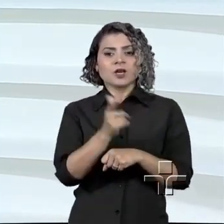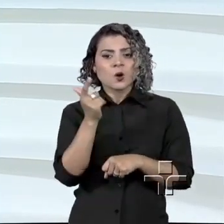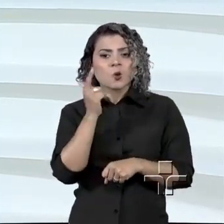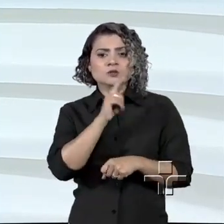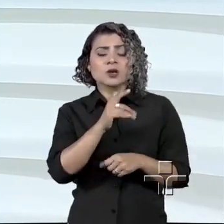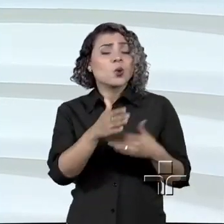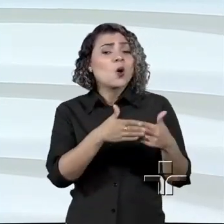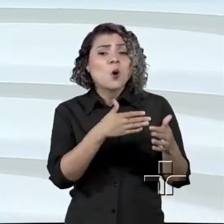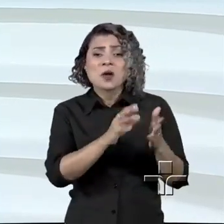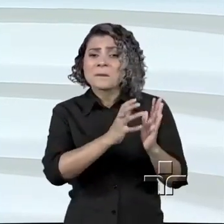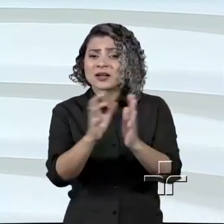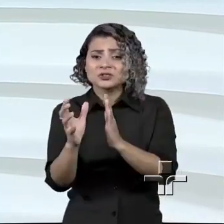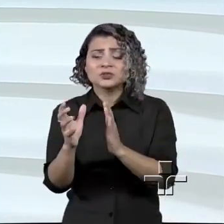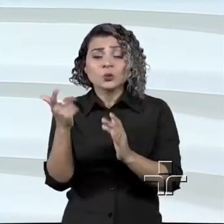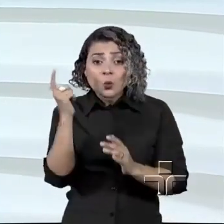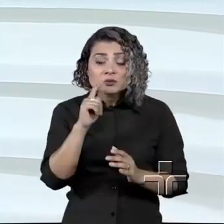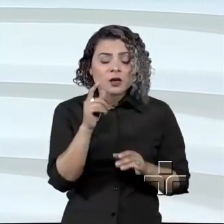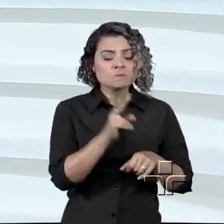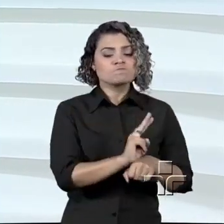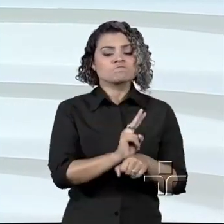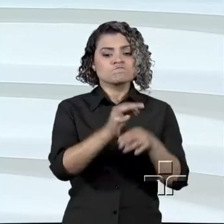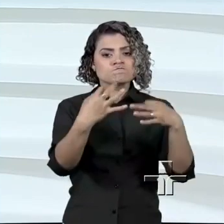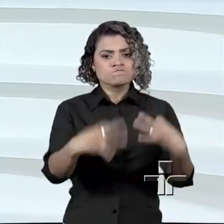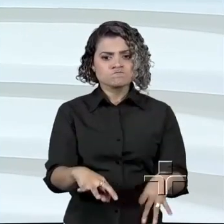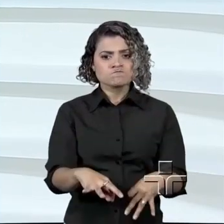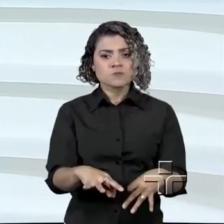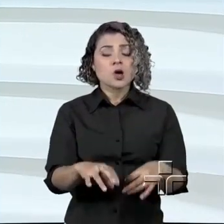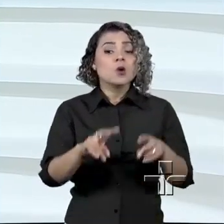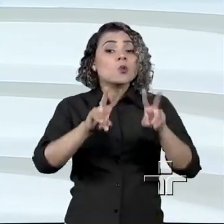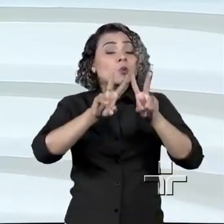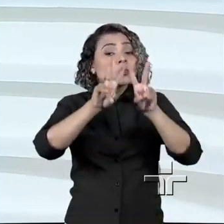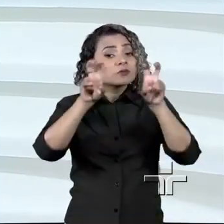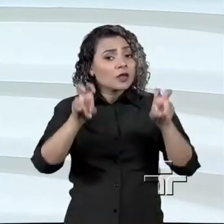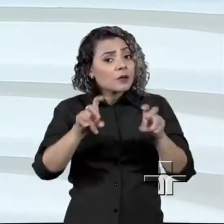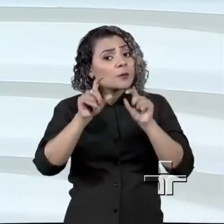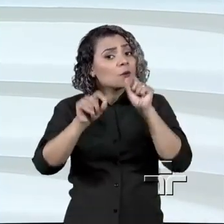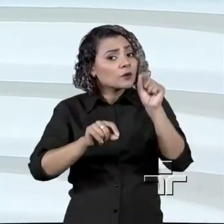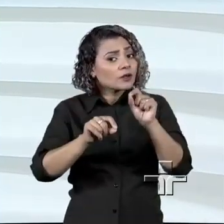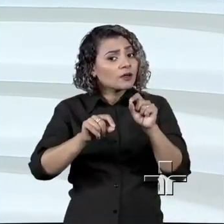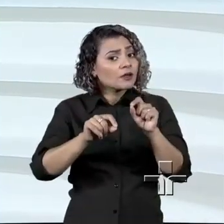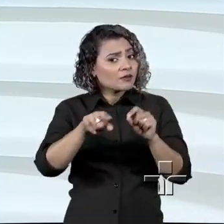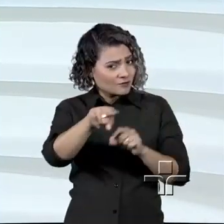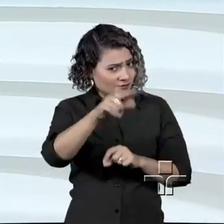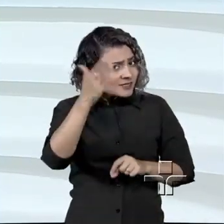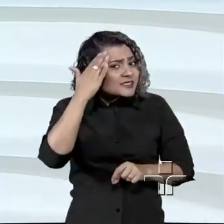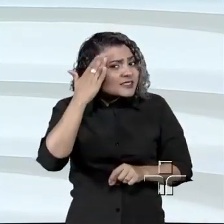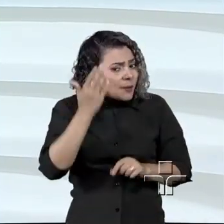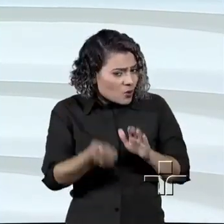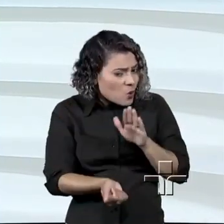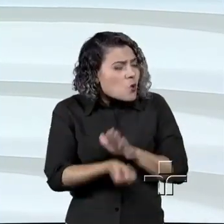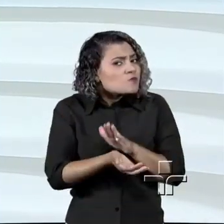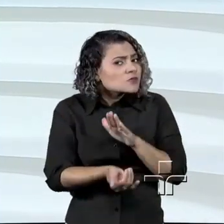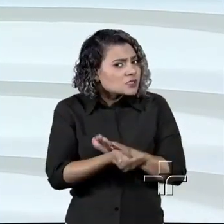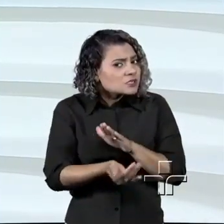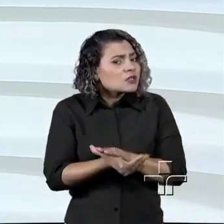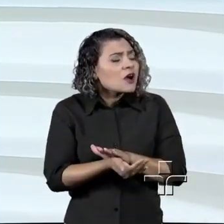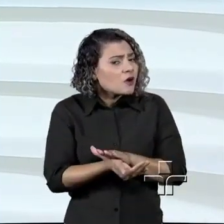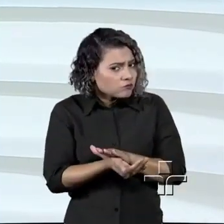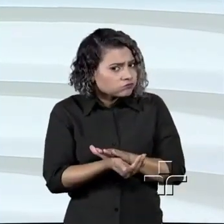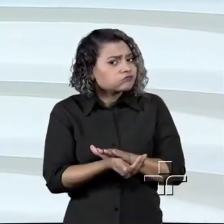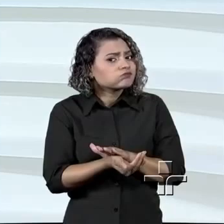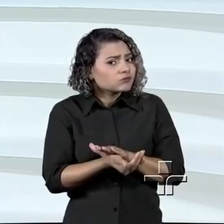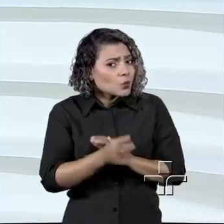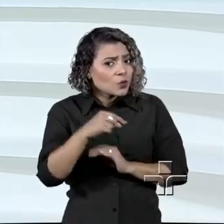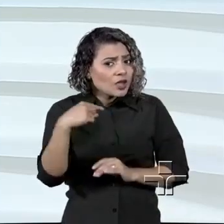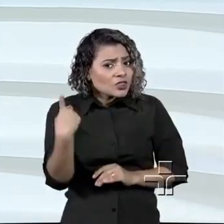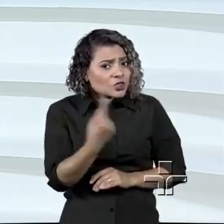seja o partido, né, e num tema que a gente sabe o quanto a corrupção tem tirado da